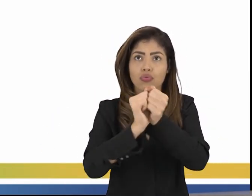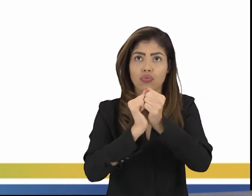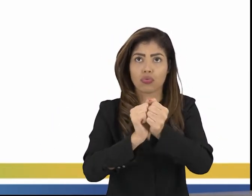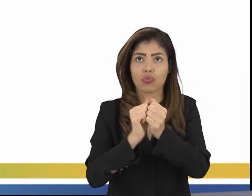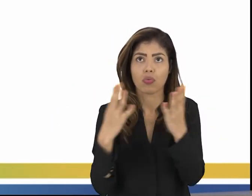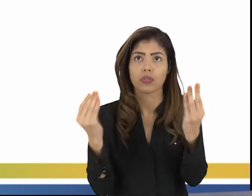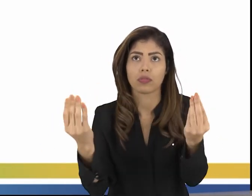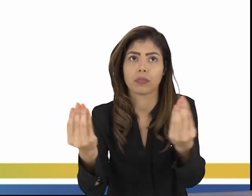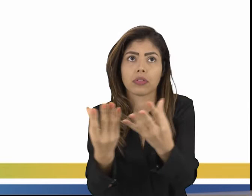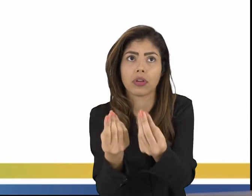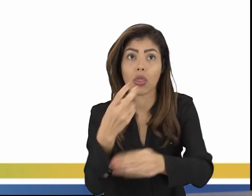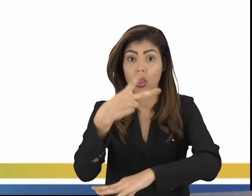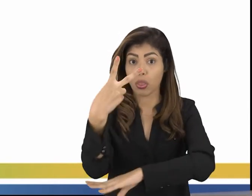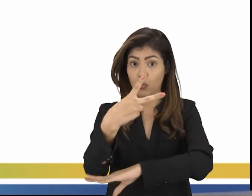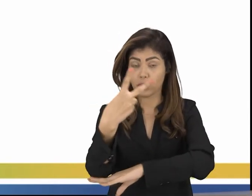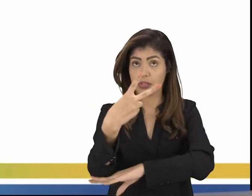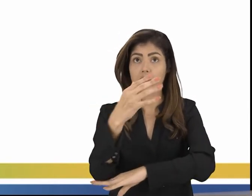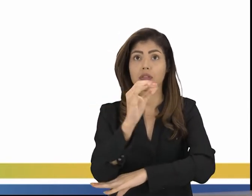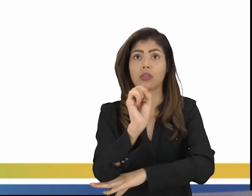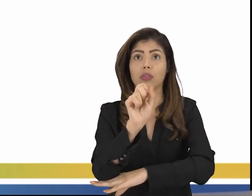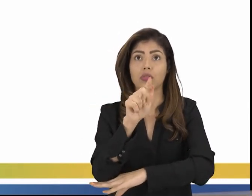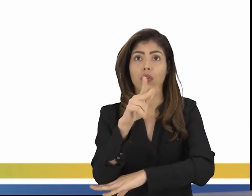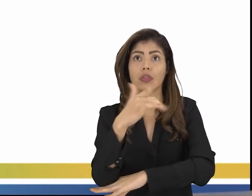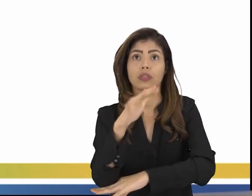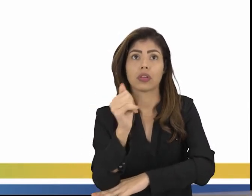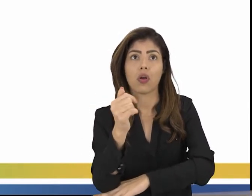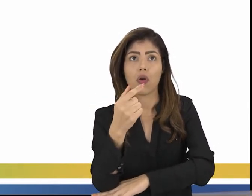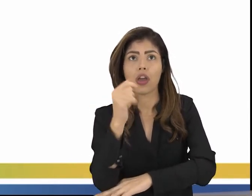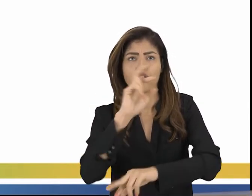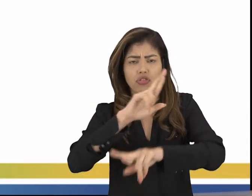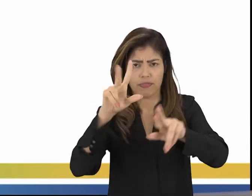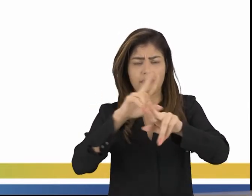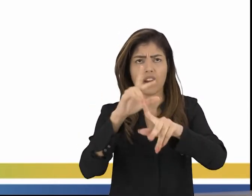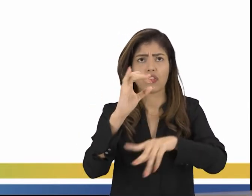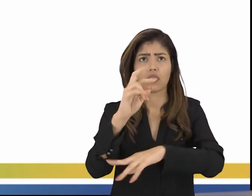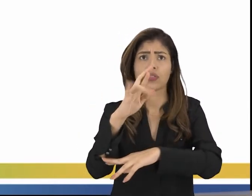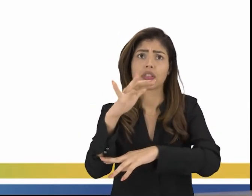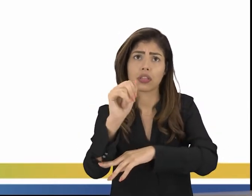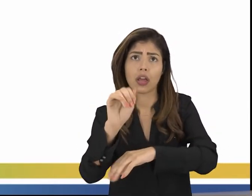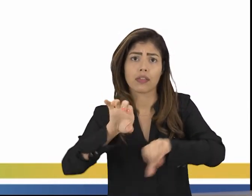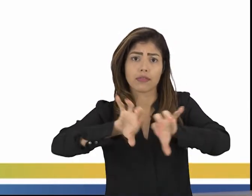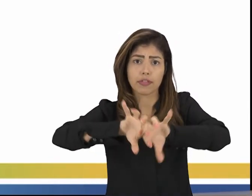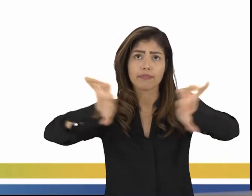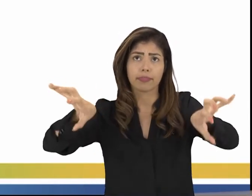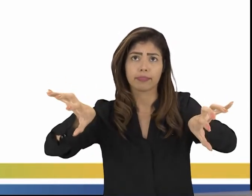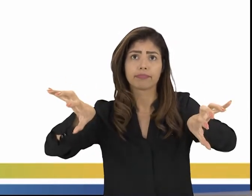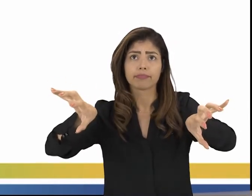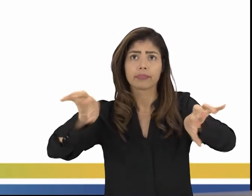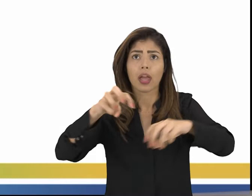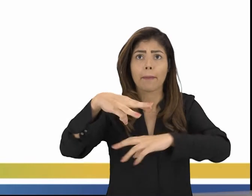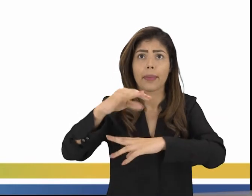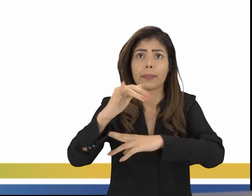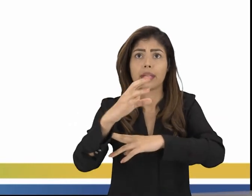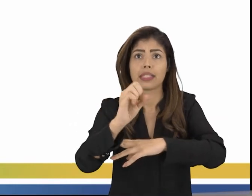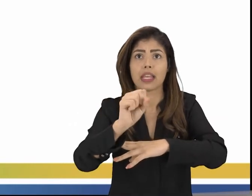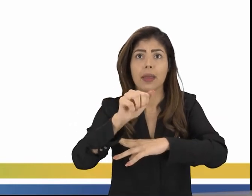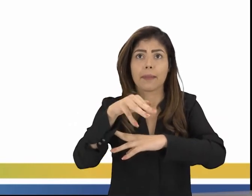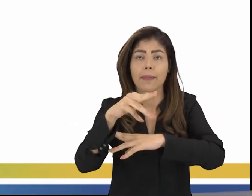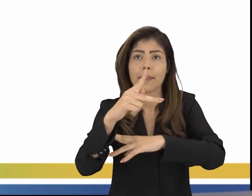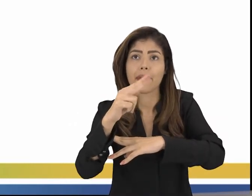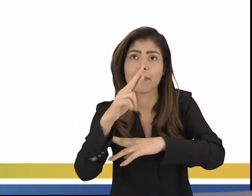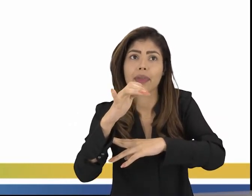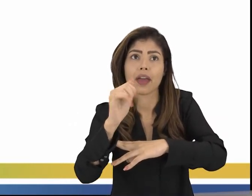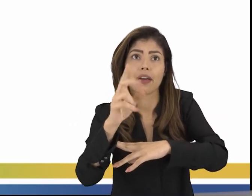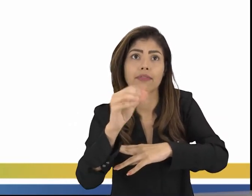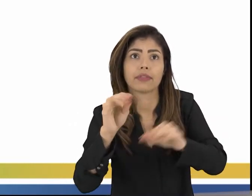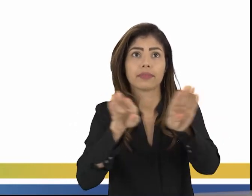solução, ou duas soluções com concentrações diferentes, separados por uma membrana semipermeável. De um lado uma